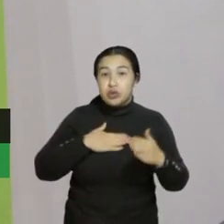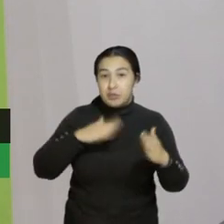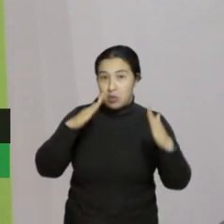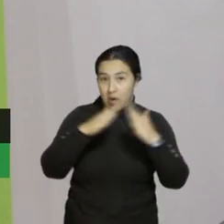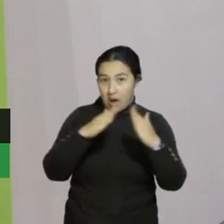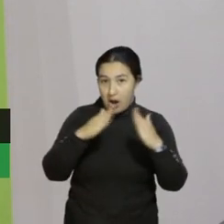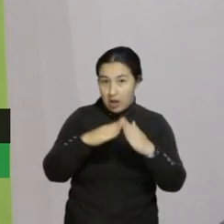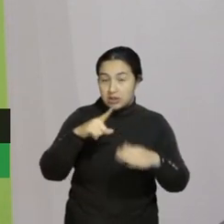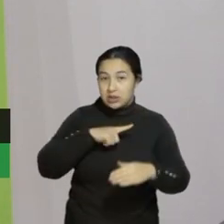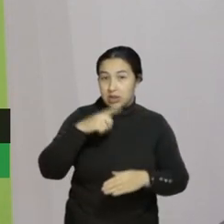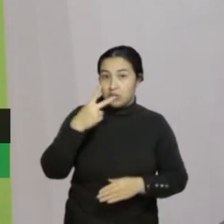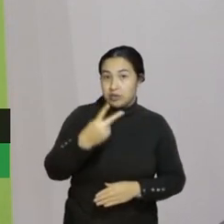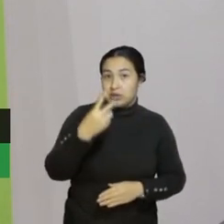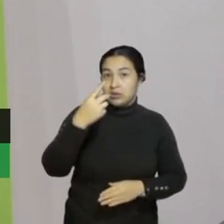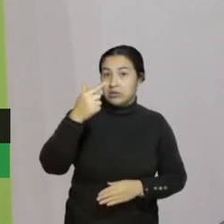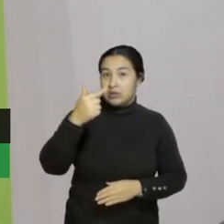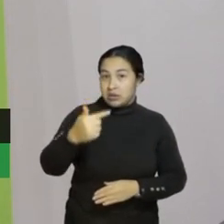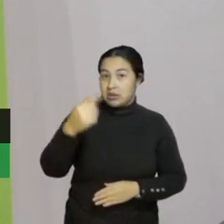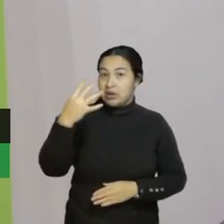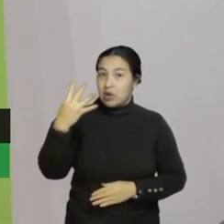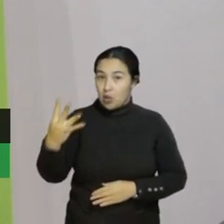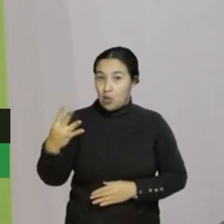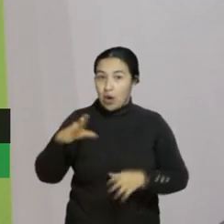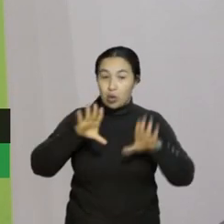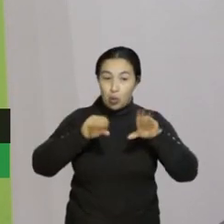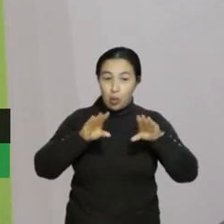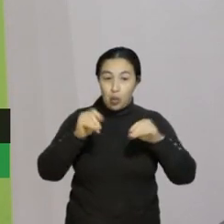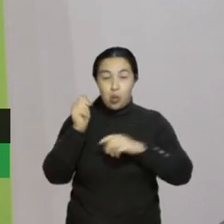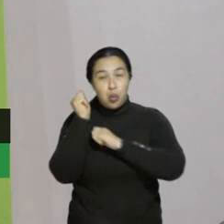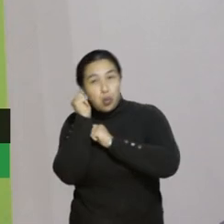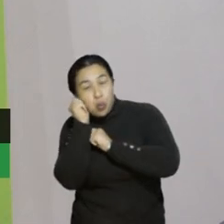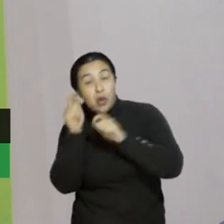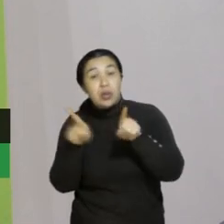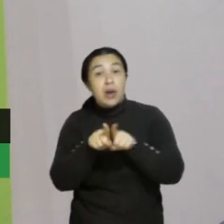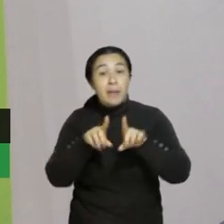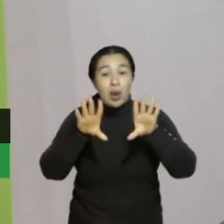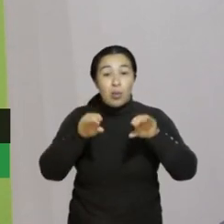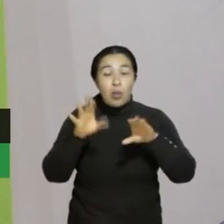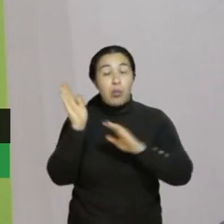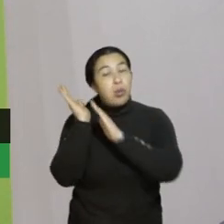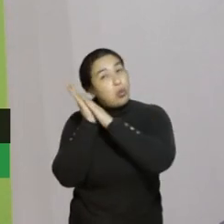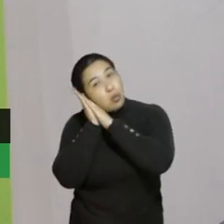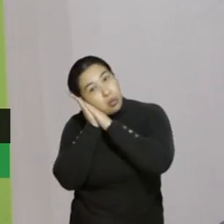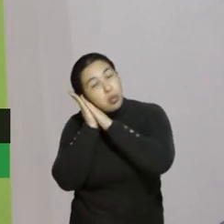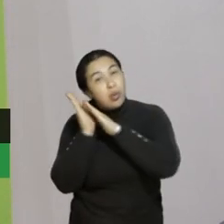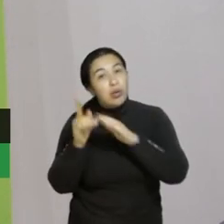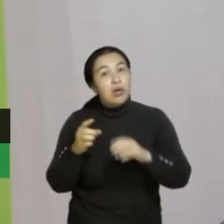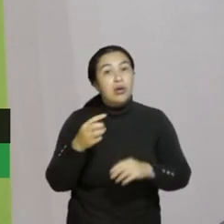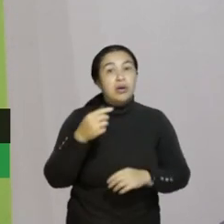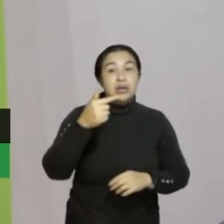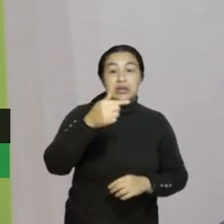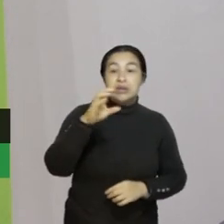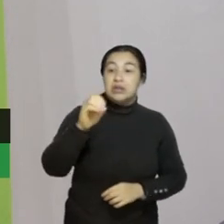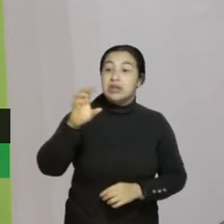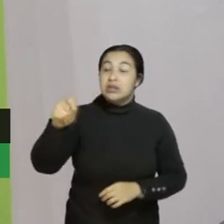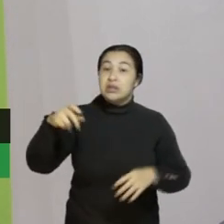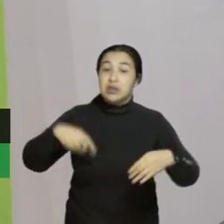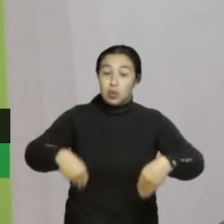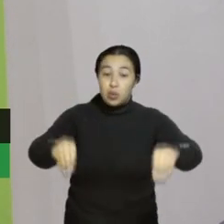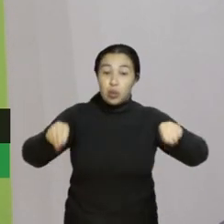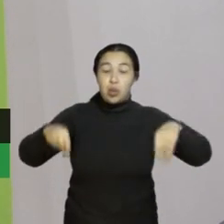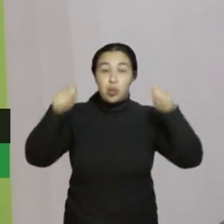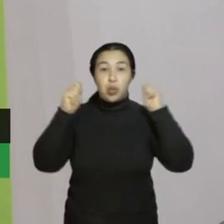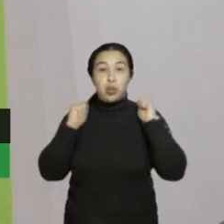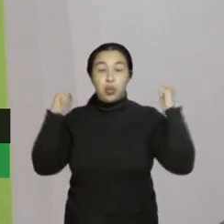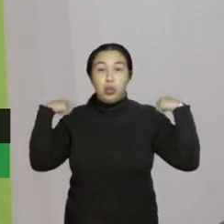colchões, 380 travesseiros, 700 mantas. E aqui eu quero fazer um agradecimento especial